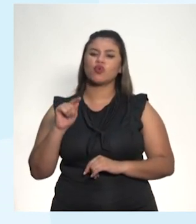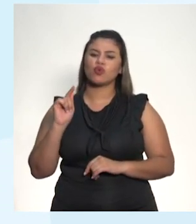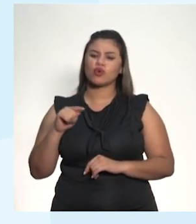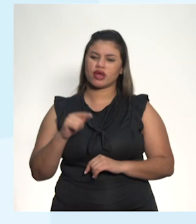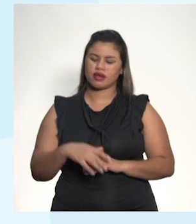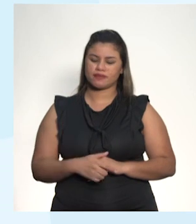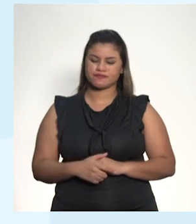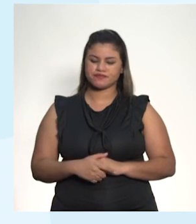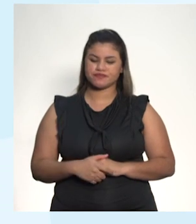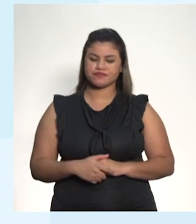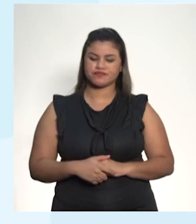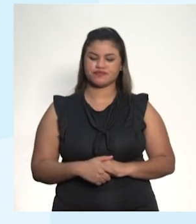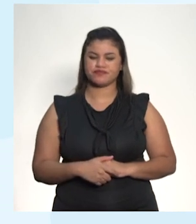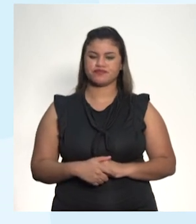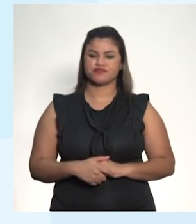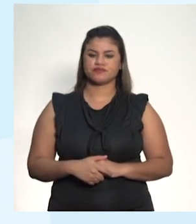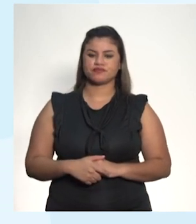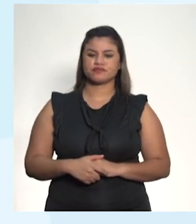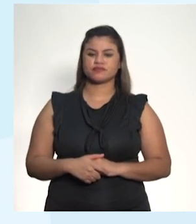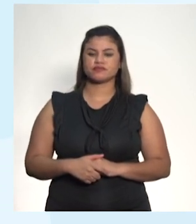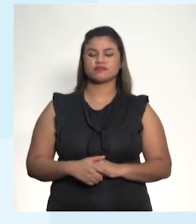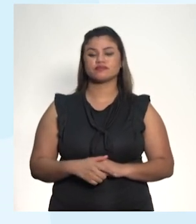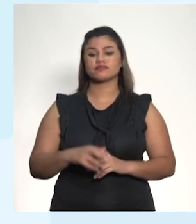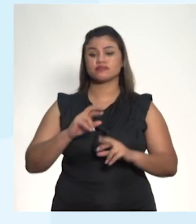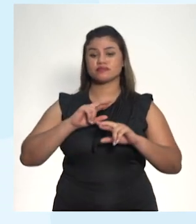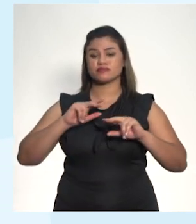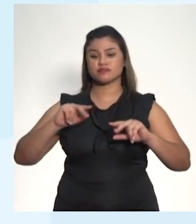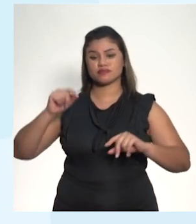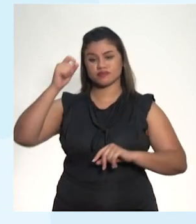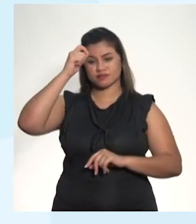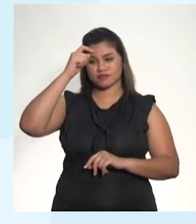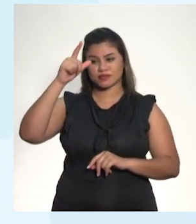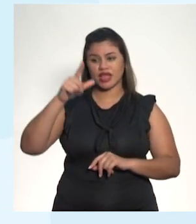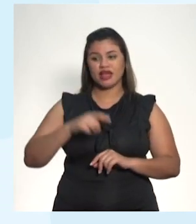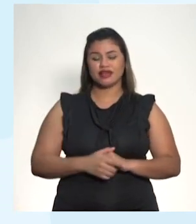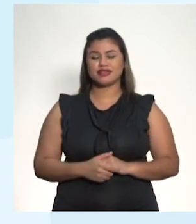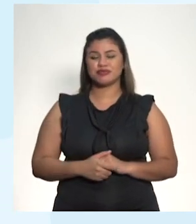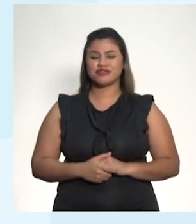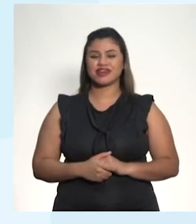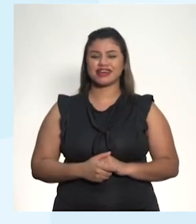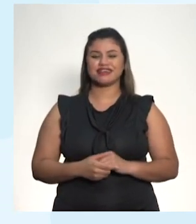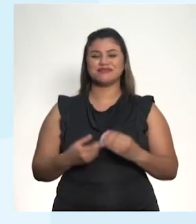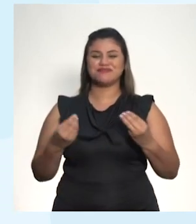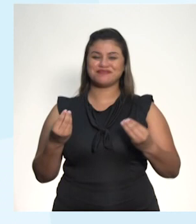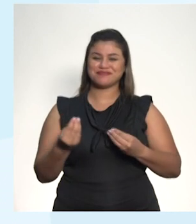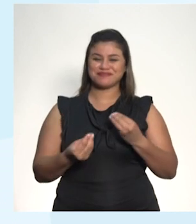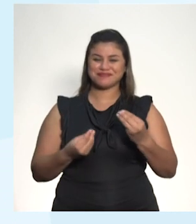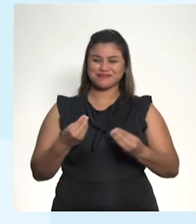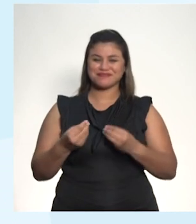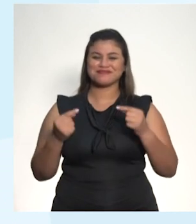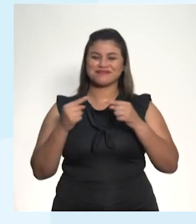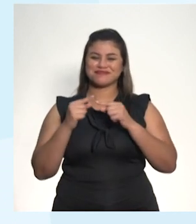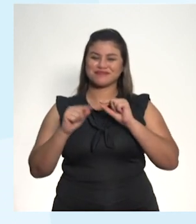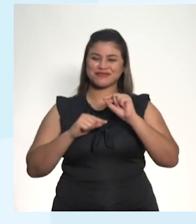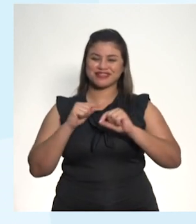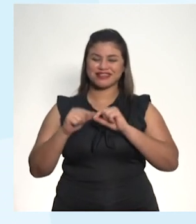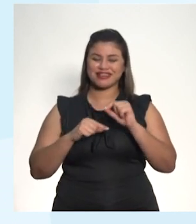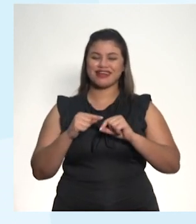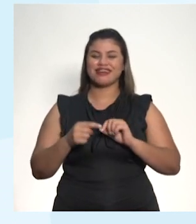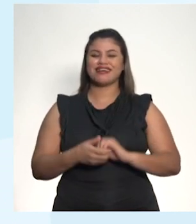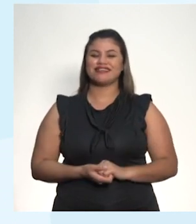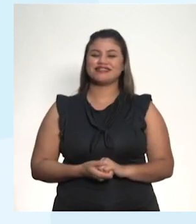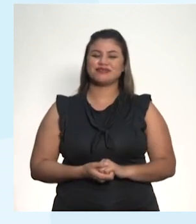ali coisas que são culturais e que muitas vezes são esquecidos e deixados para lá, justamente pela questão